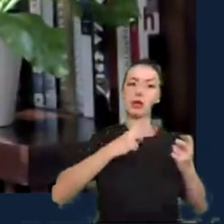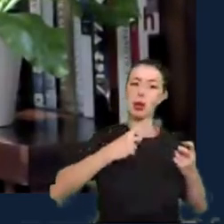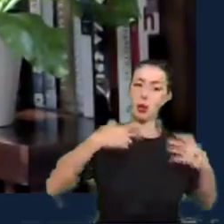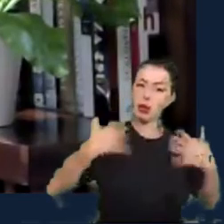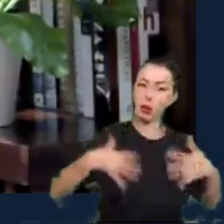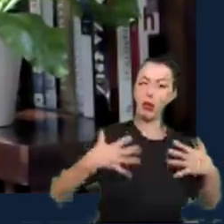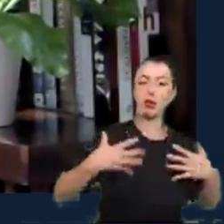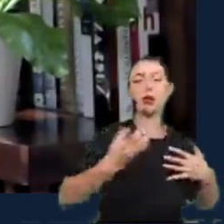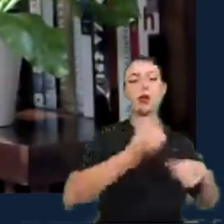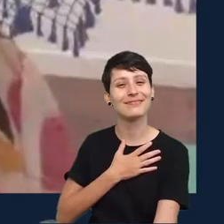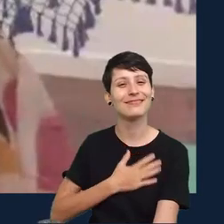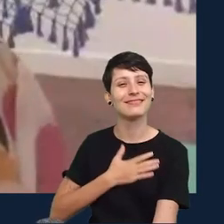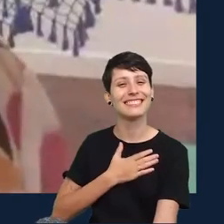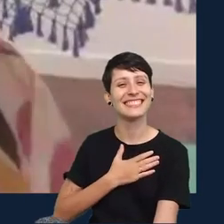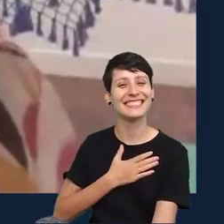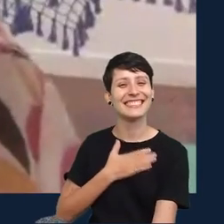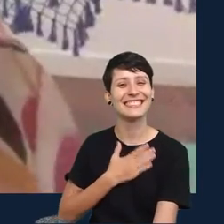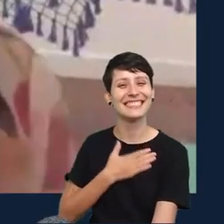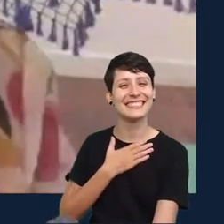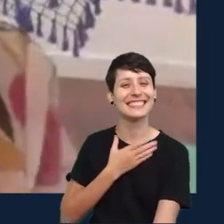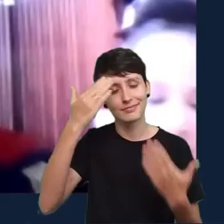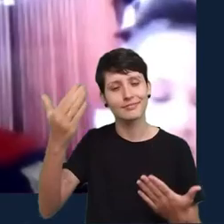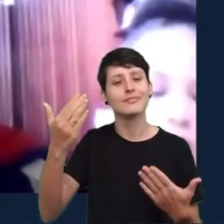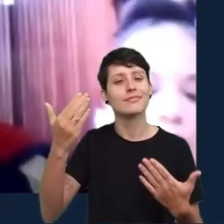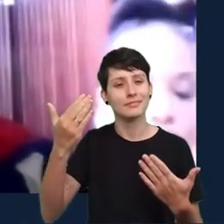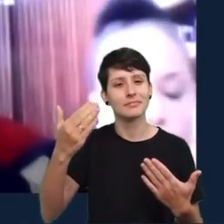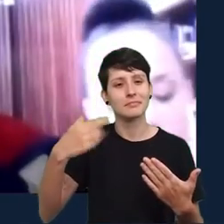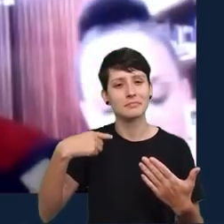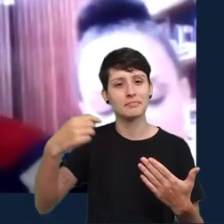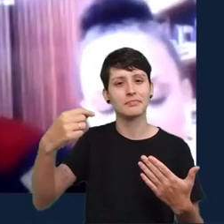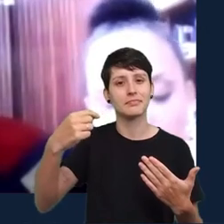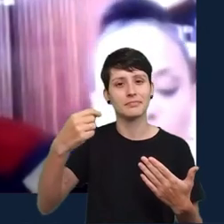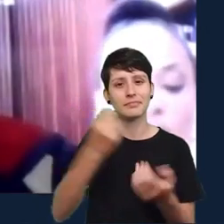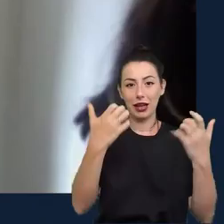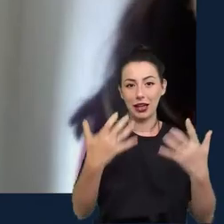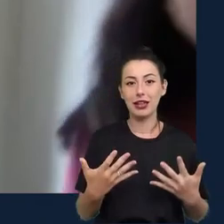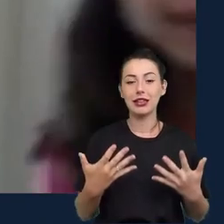Jornalismo é projeto coletivo. Super obrigada. É impossível não me